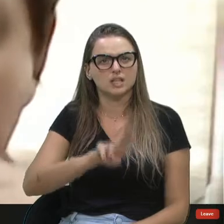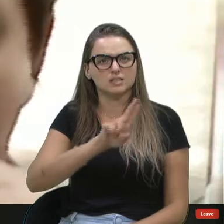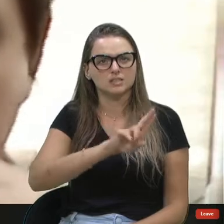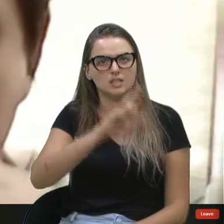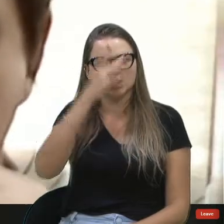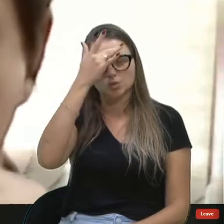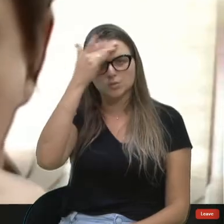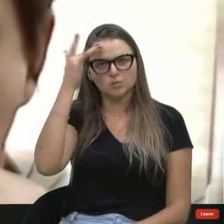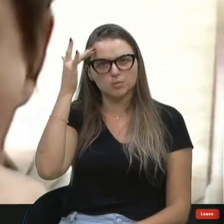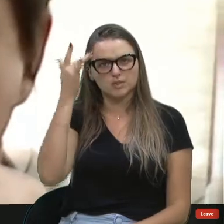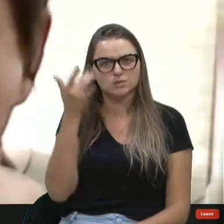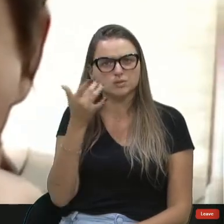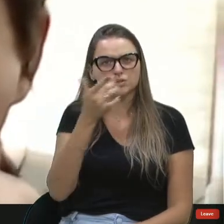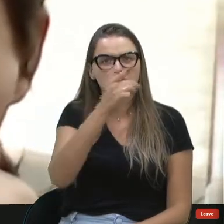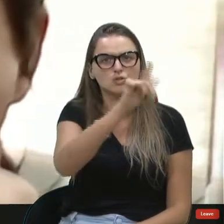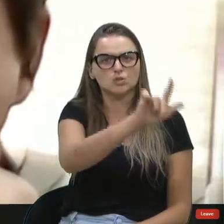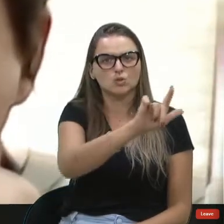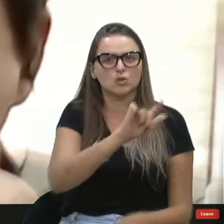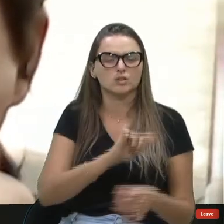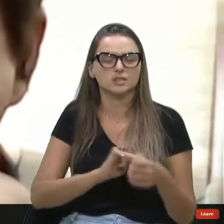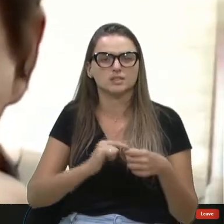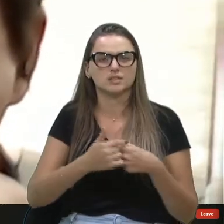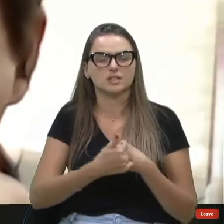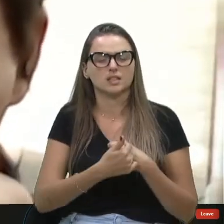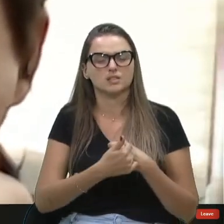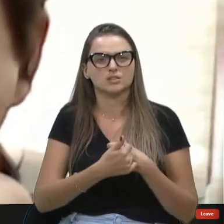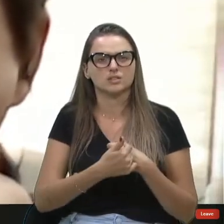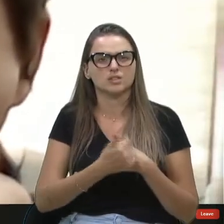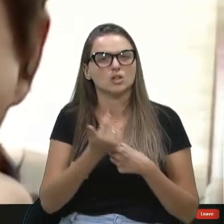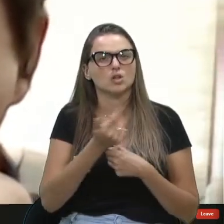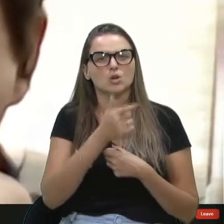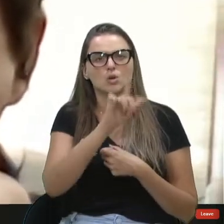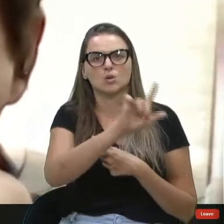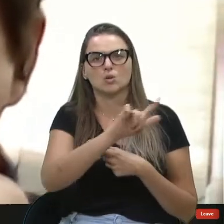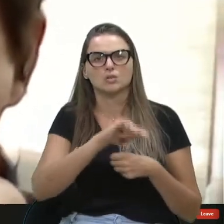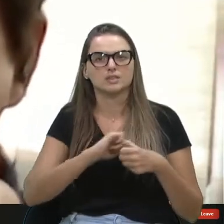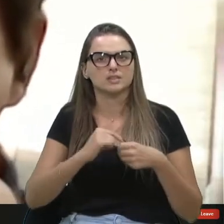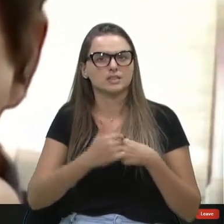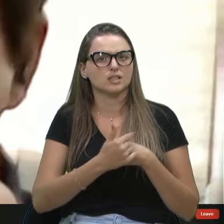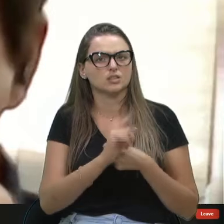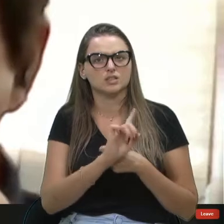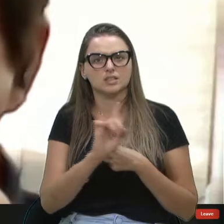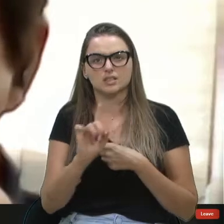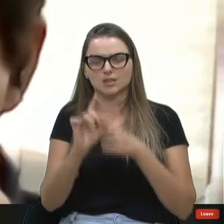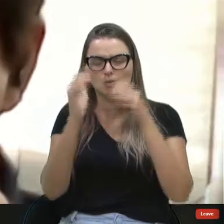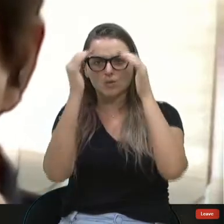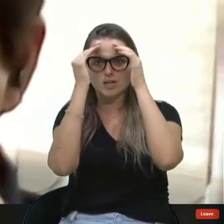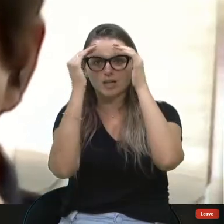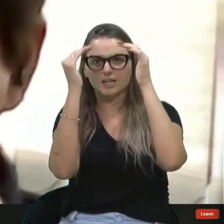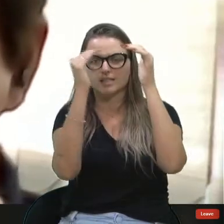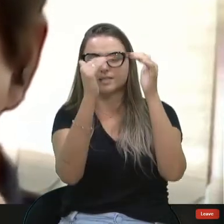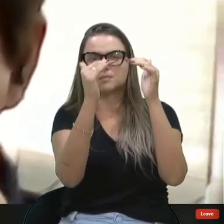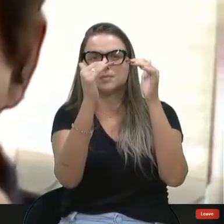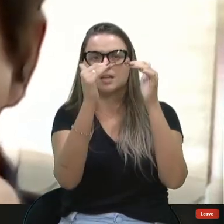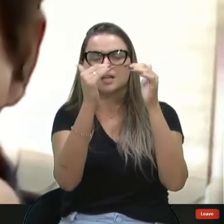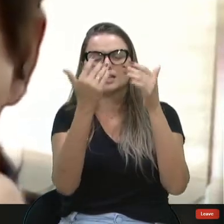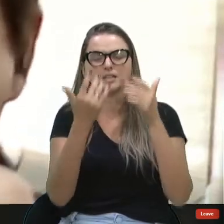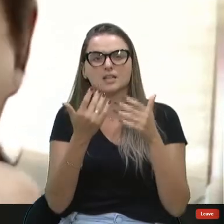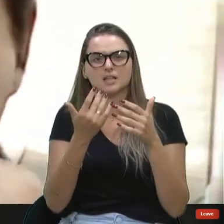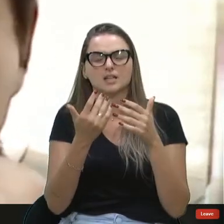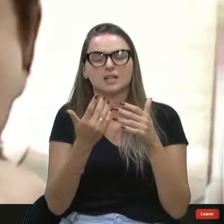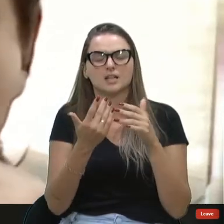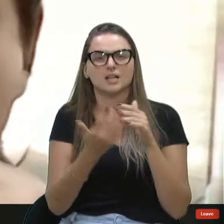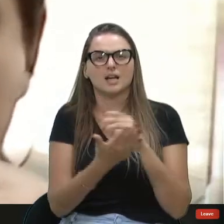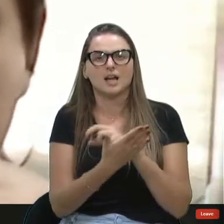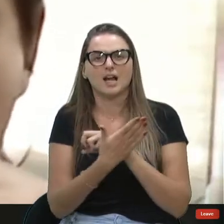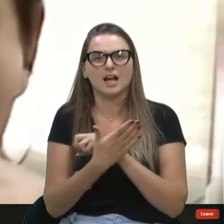outras cidades, tá? Outras cidades que não estão cumprindo com a sua ajuda, né, com a sua